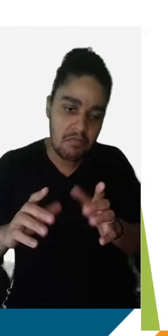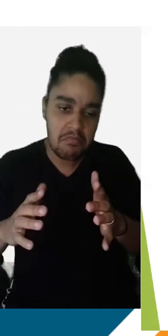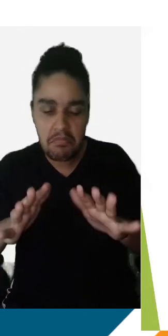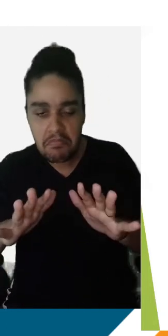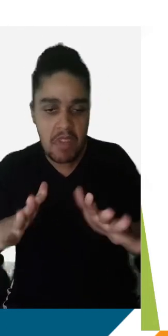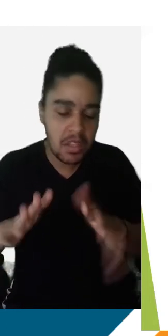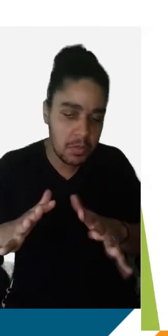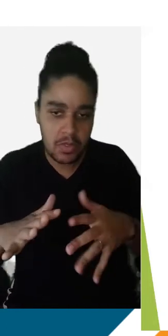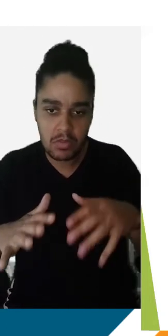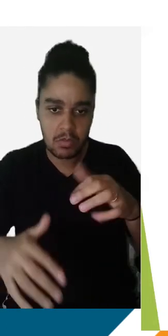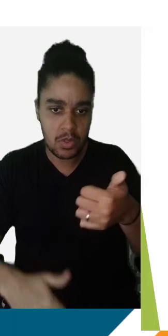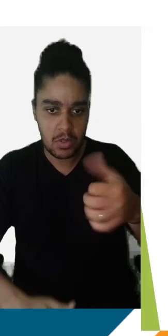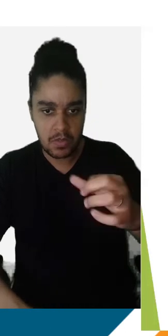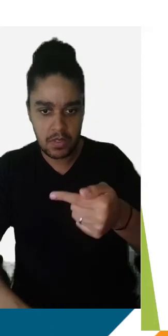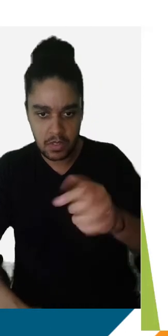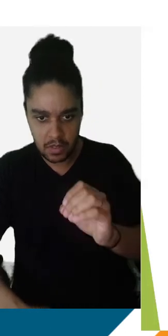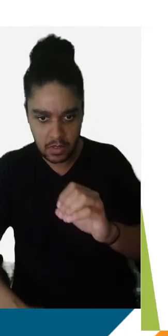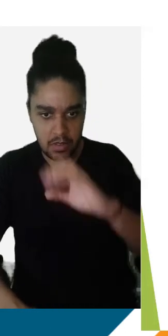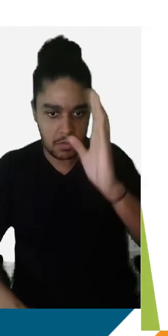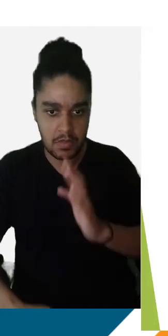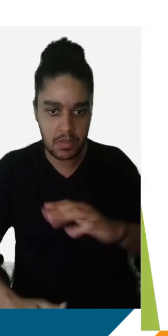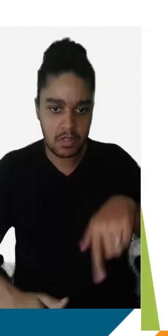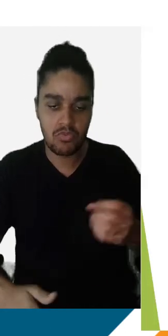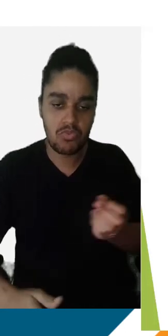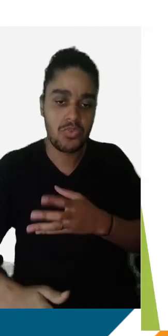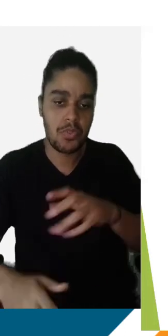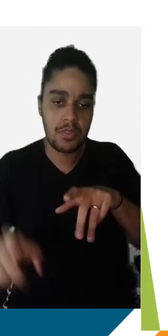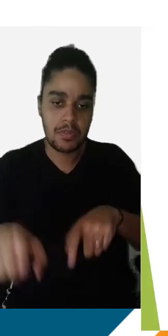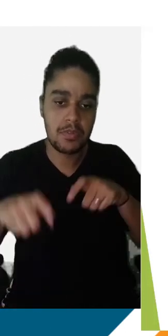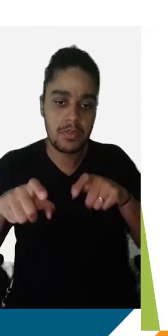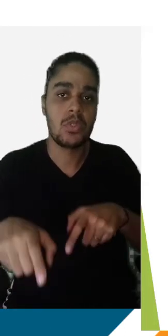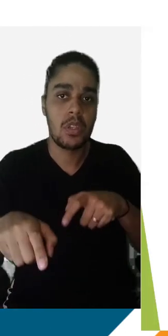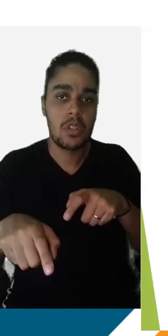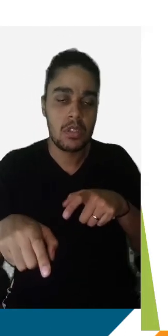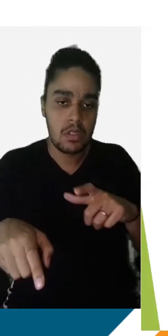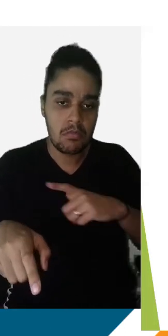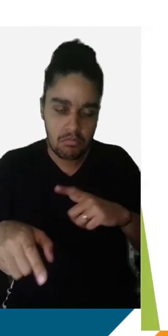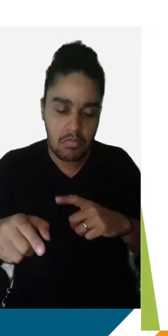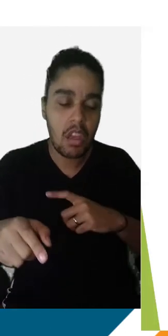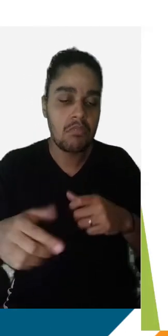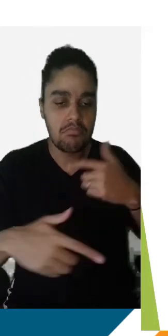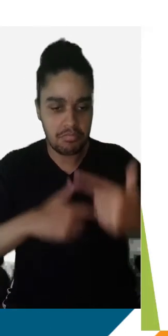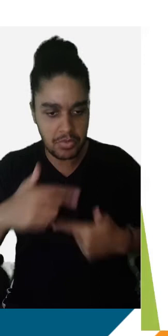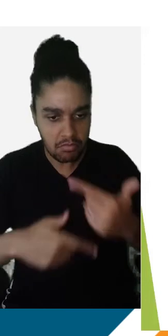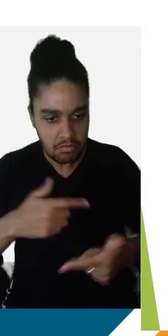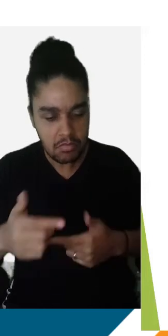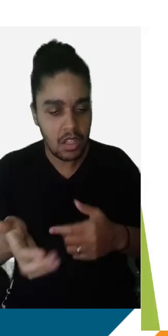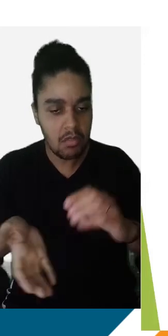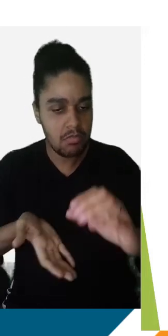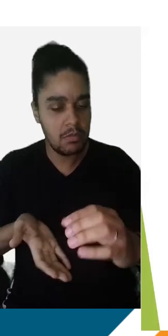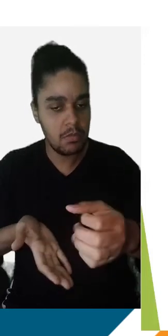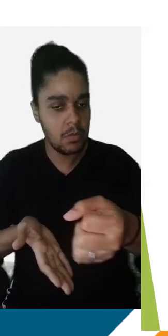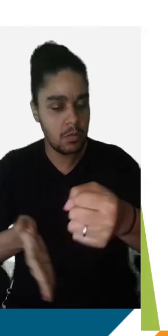para os anos 70 no Brasil, beleza? Um processo de modernização da agricultura, com mão de obra contratada, mais